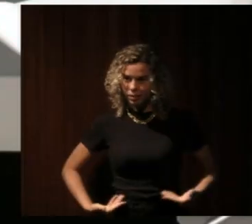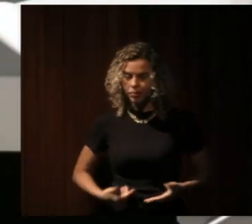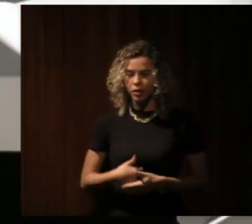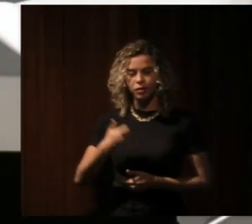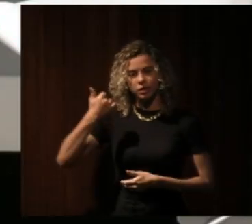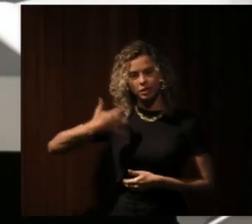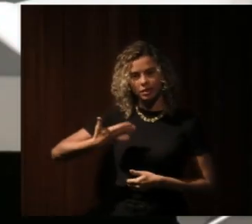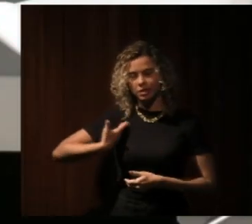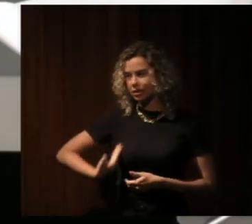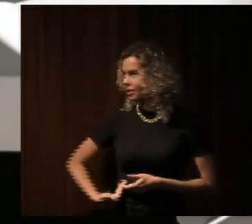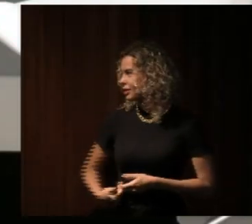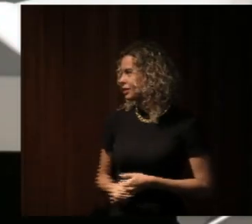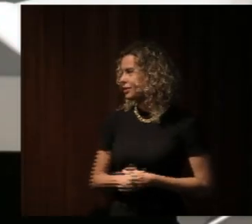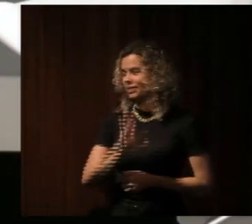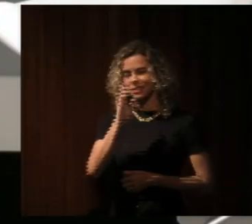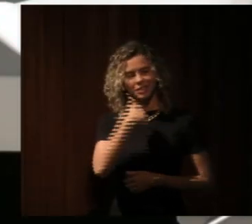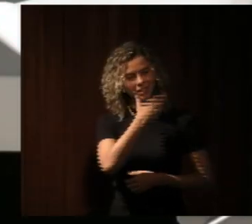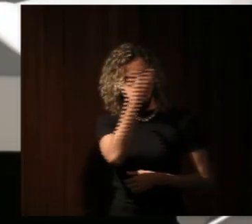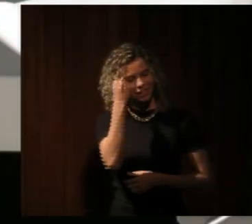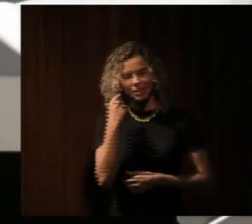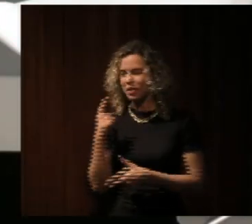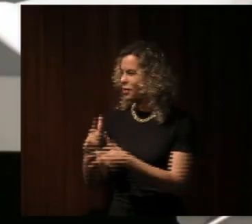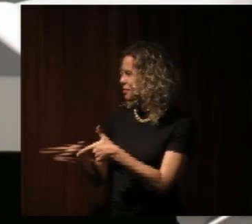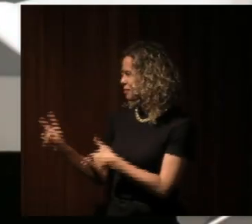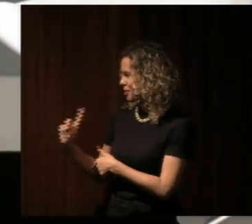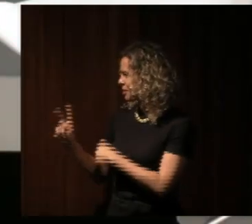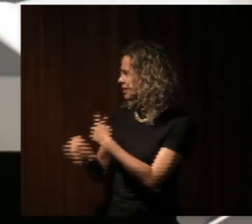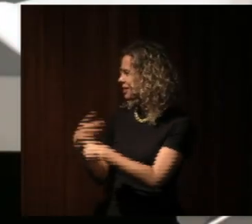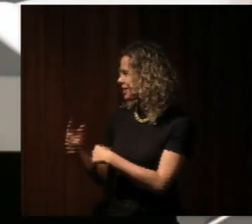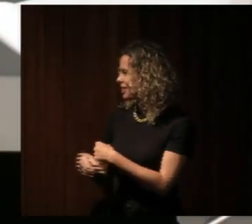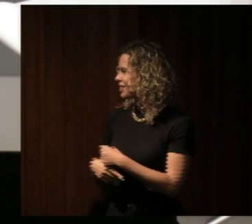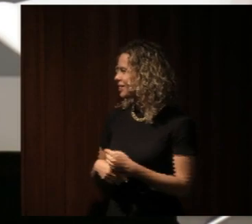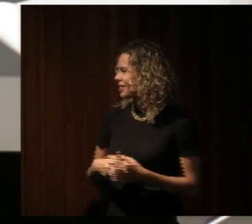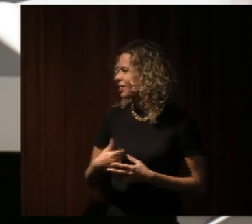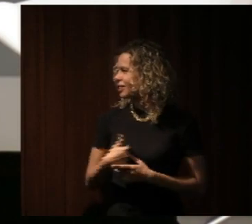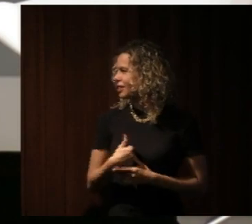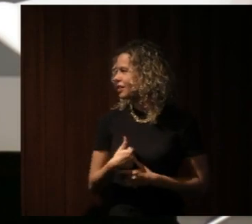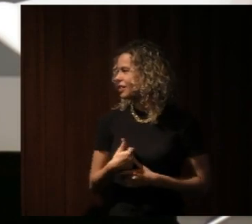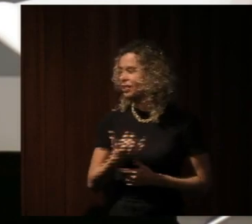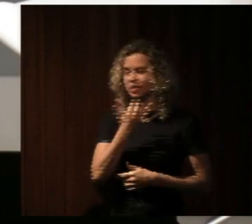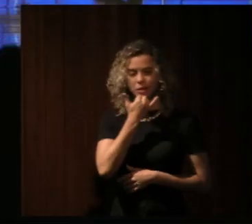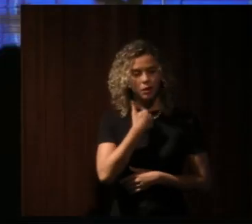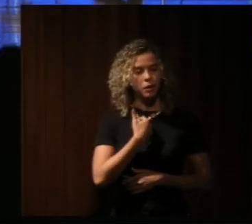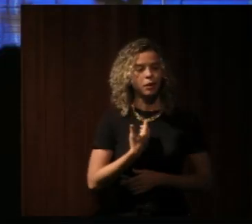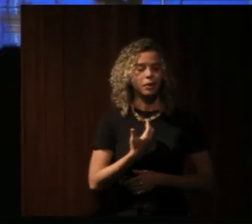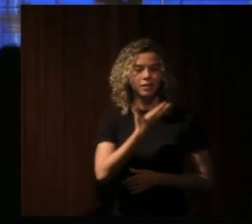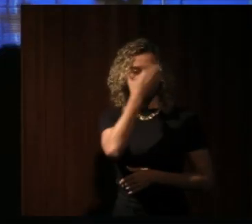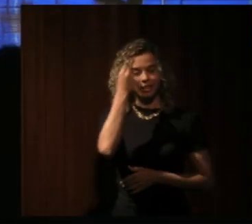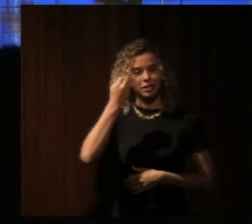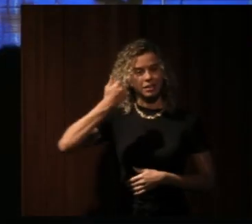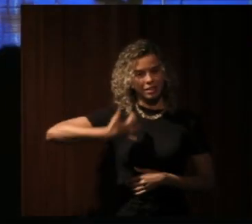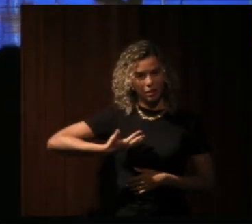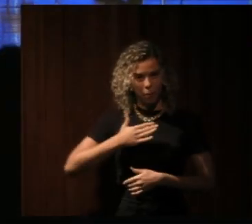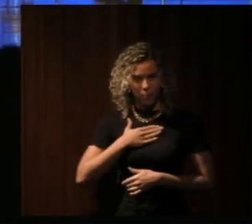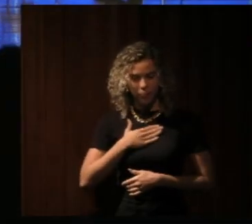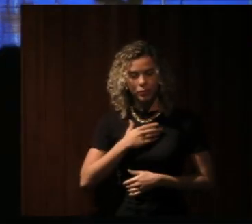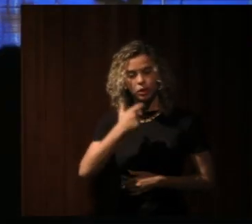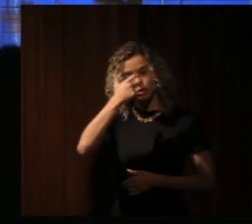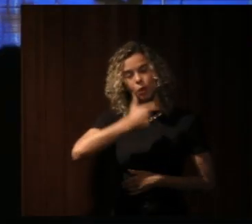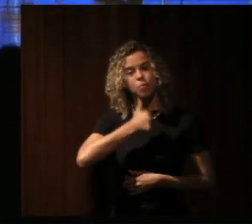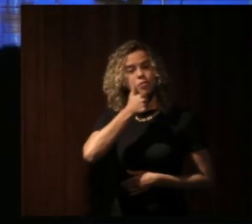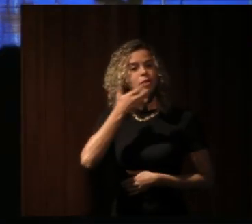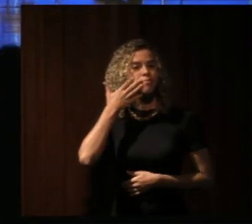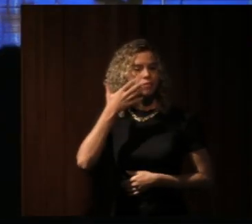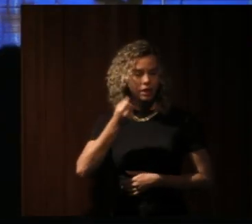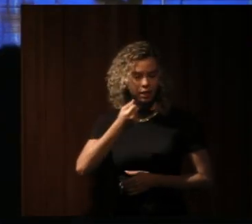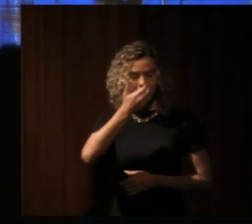descrição Ah esqueci tudo bem Depois você faz problema é eu sou Desculpa eu esqueci da audiodescrição Eu sou uma mulher